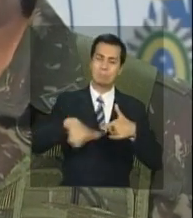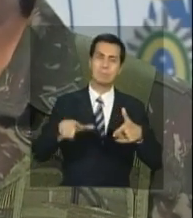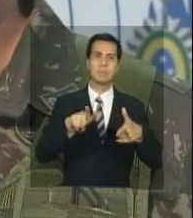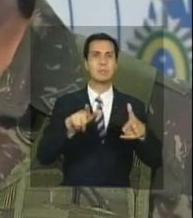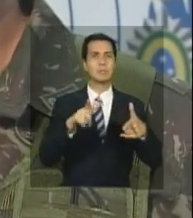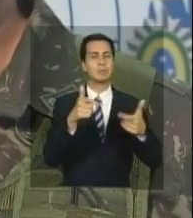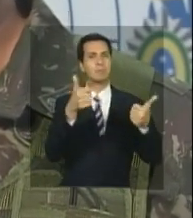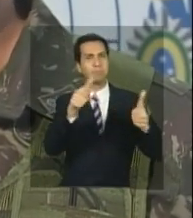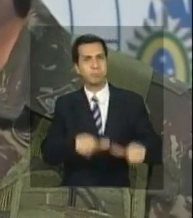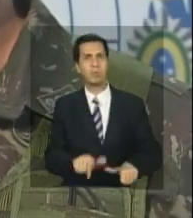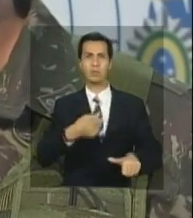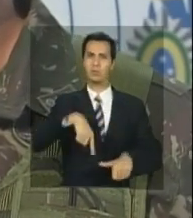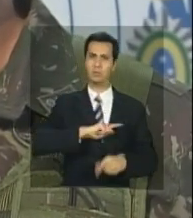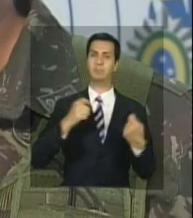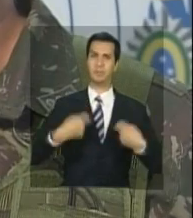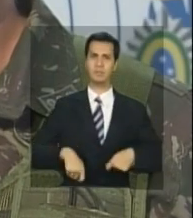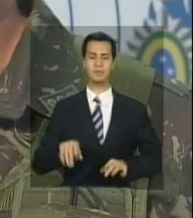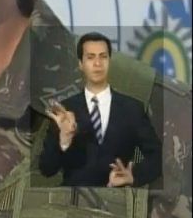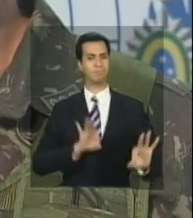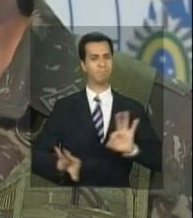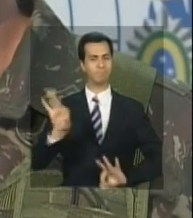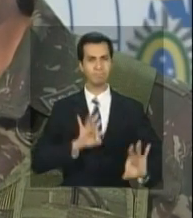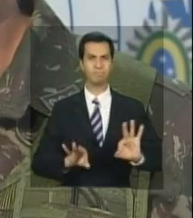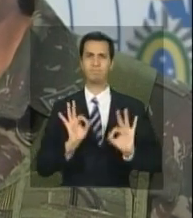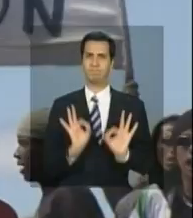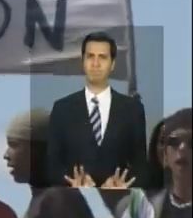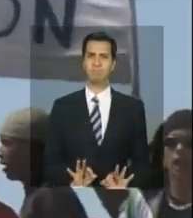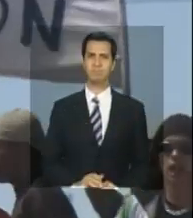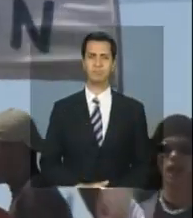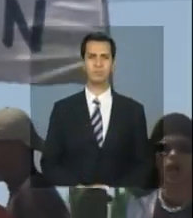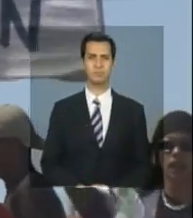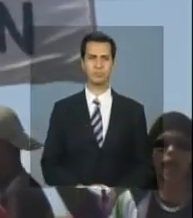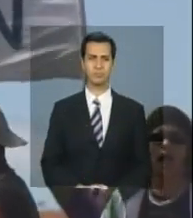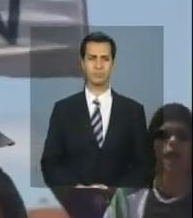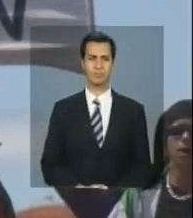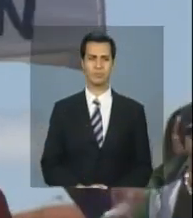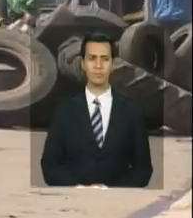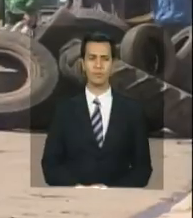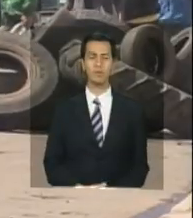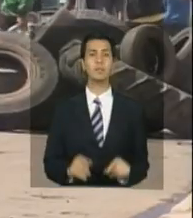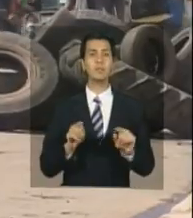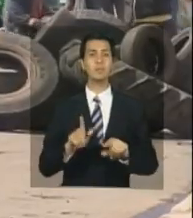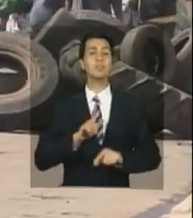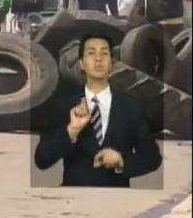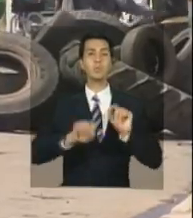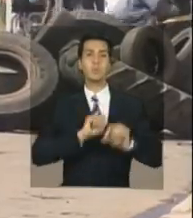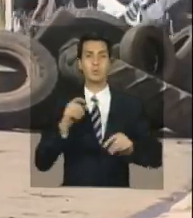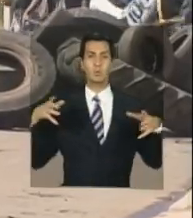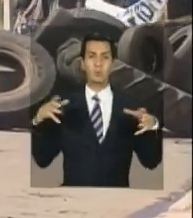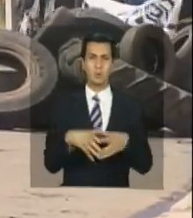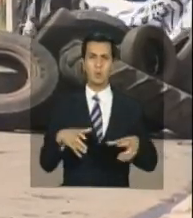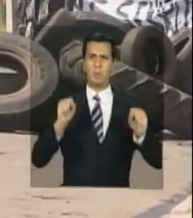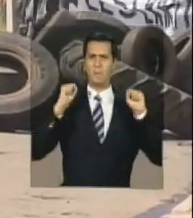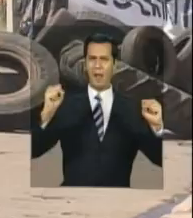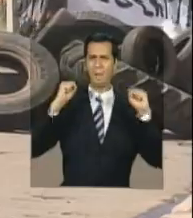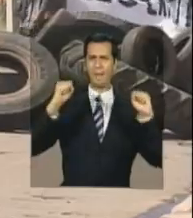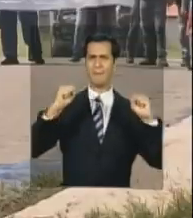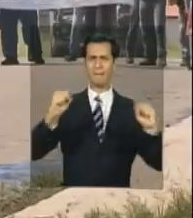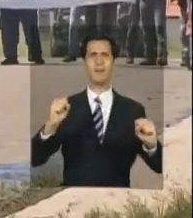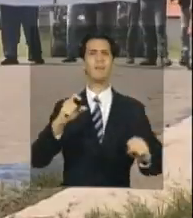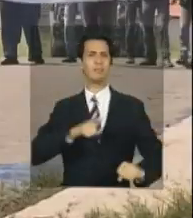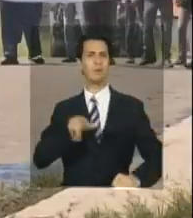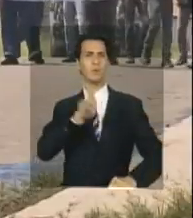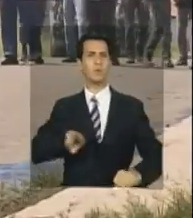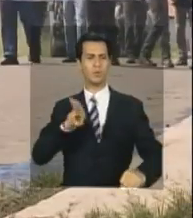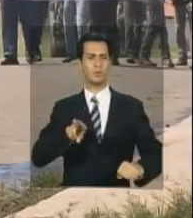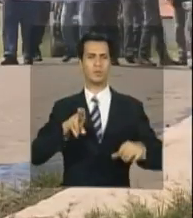deteriorar e nós temos que estar preparados para reagir nessa situação. Nesta simulação, manifestantes usam pneus para bloquear uma rua que